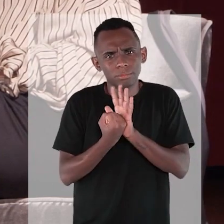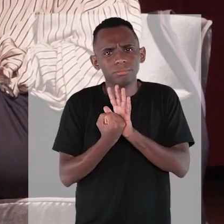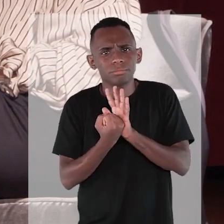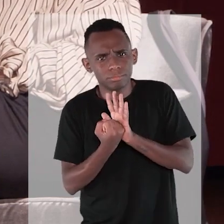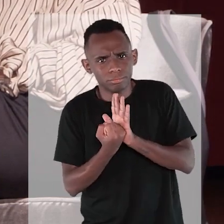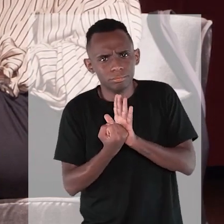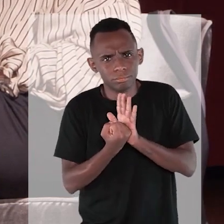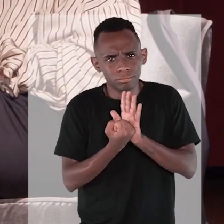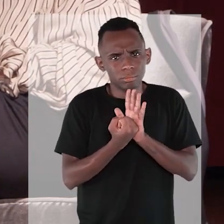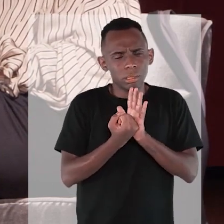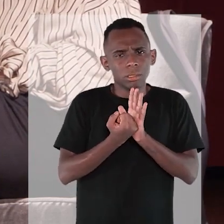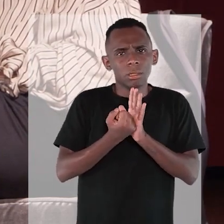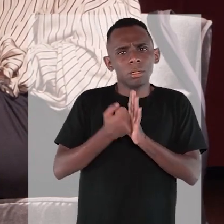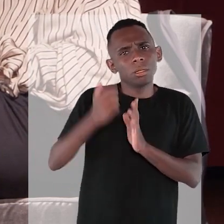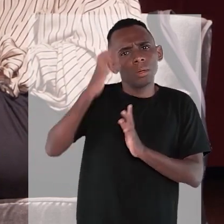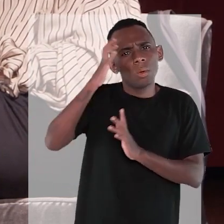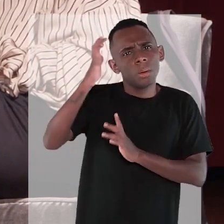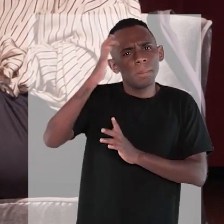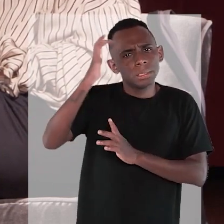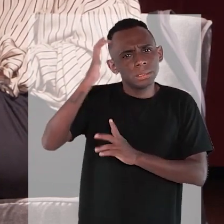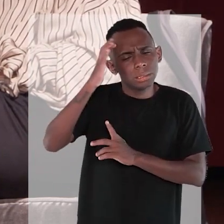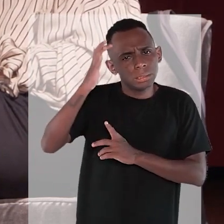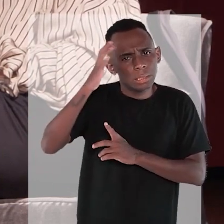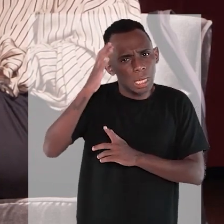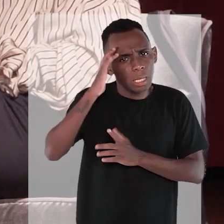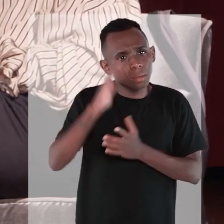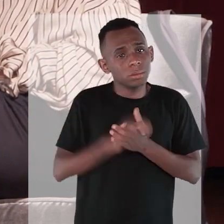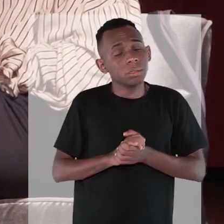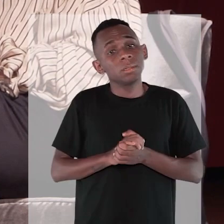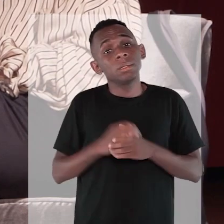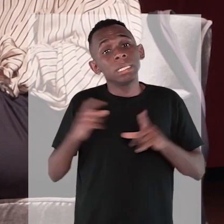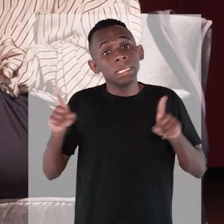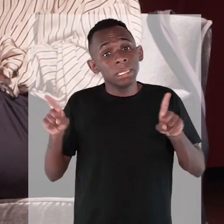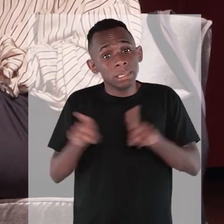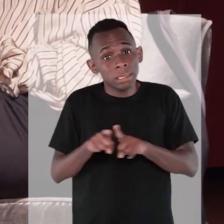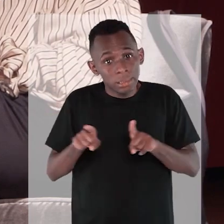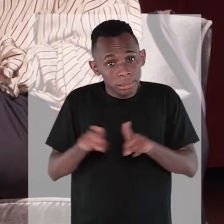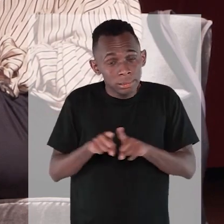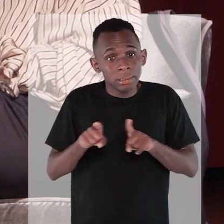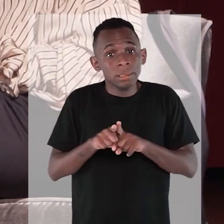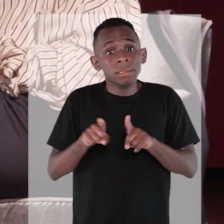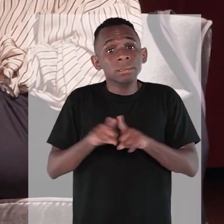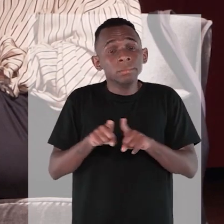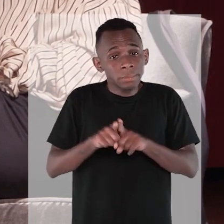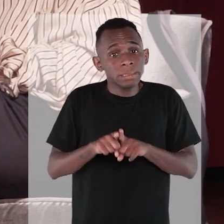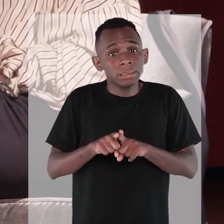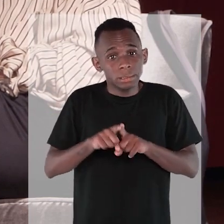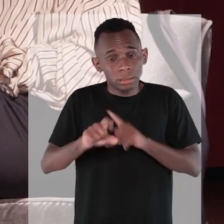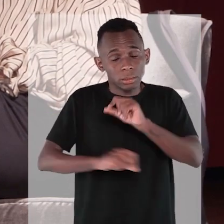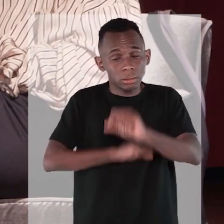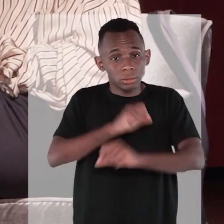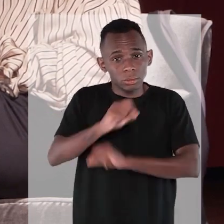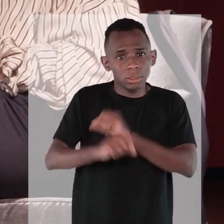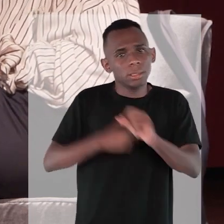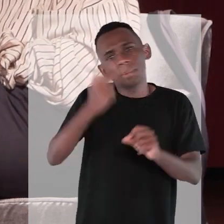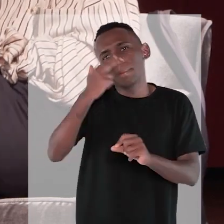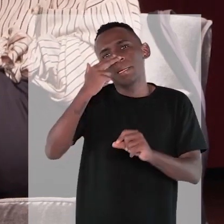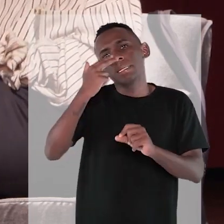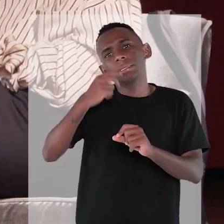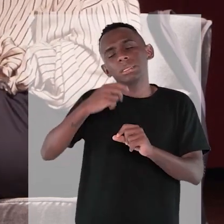pelo imaginário fascista e uma doutrina marcada por uma certa ideia do